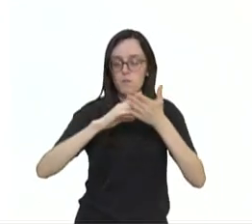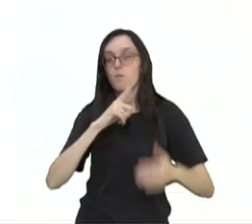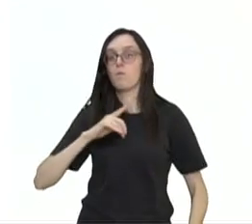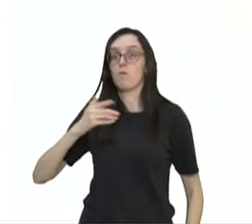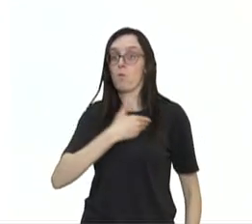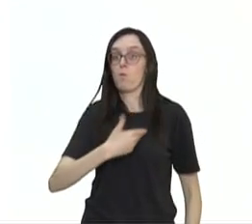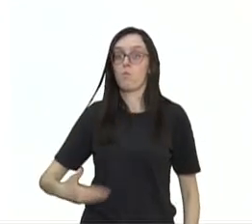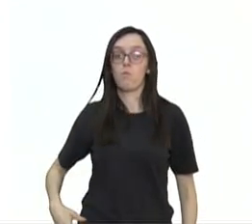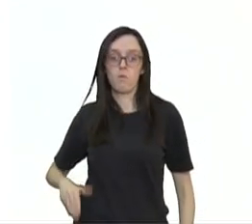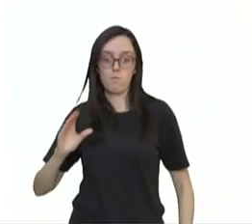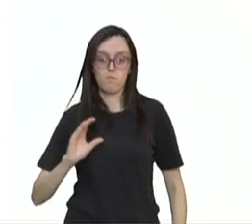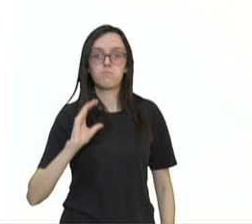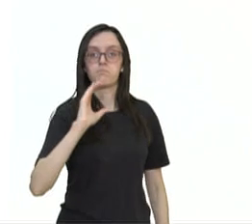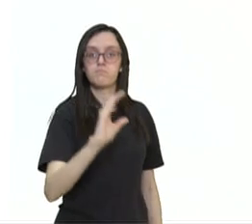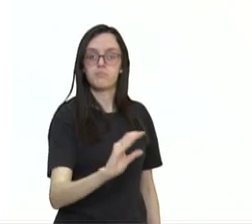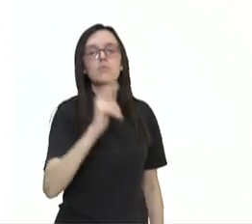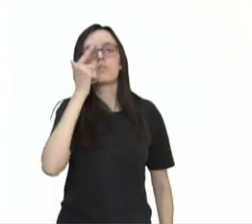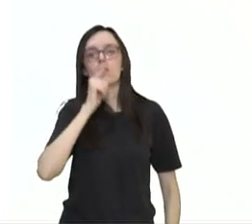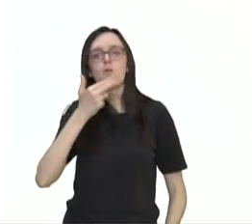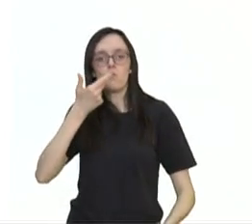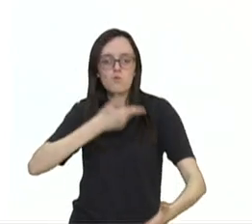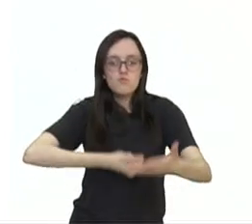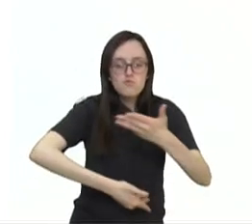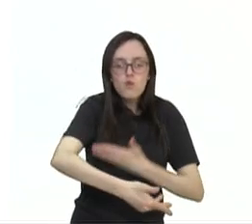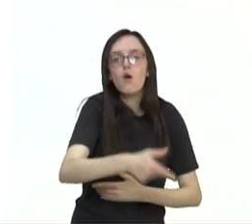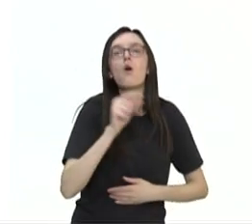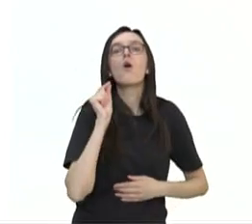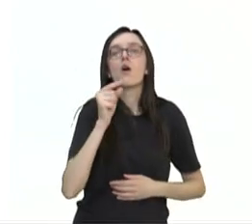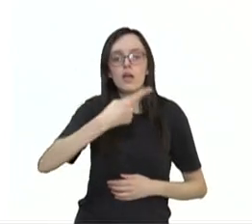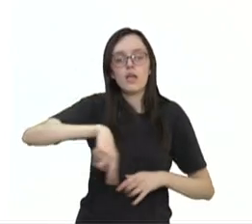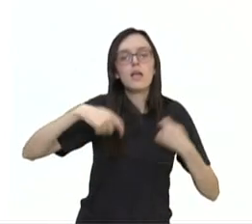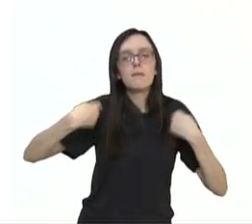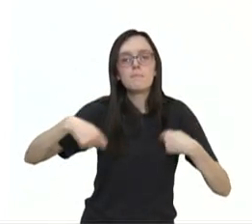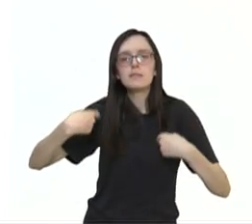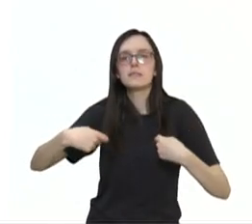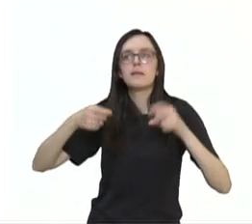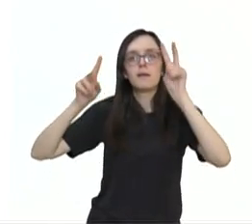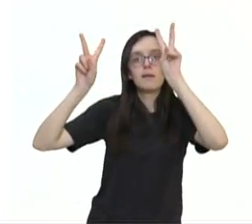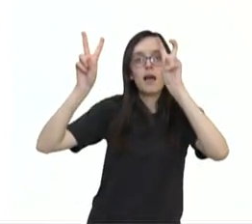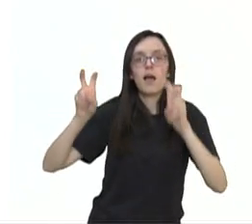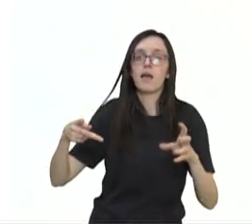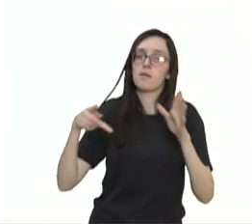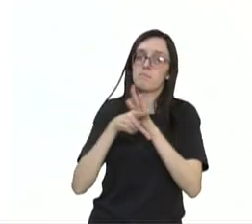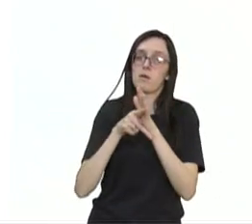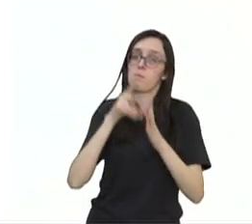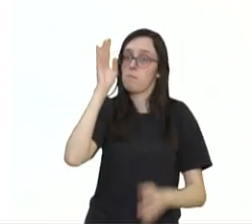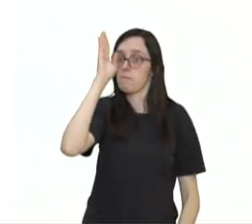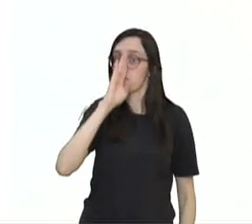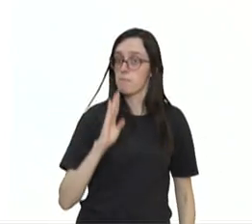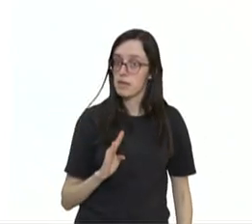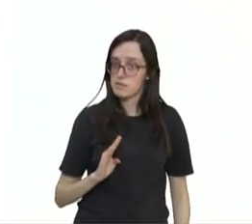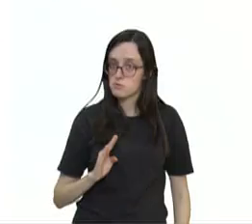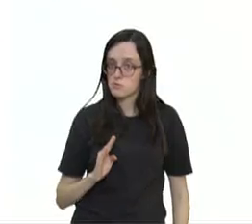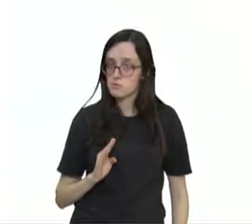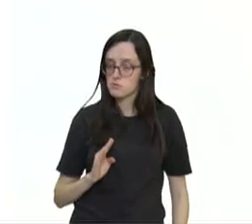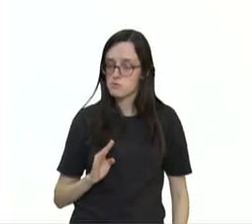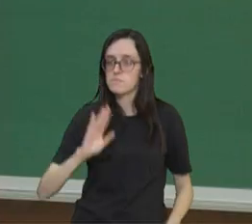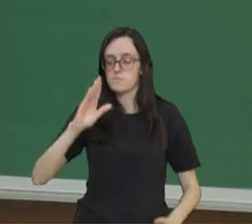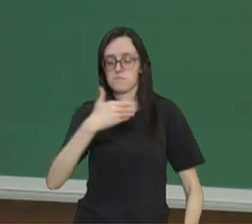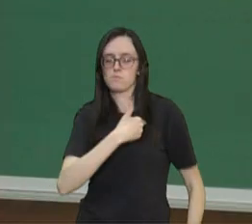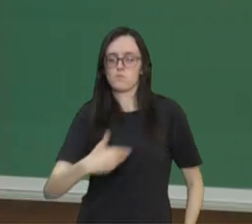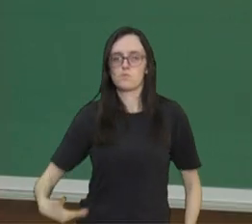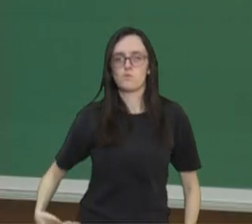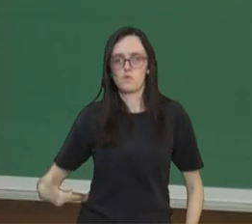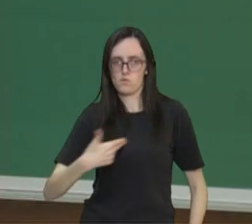do governo, do estado, em troca, elas deveriam tratar de temas nacionais. Então, durante o governo